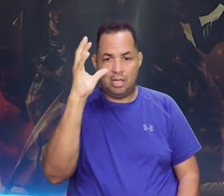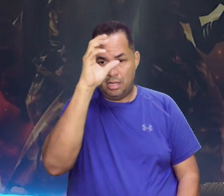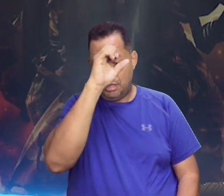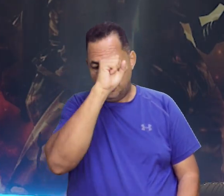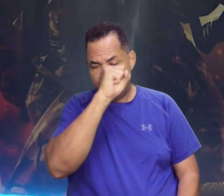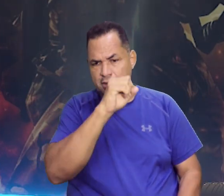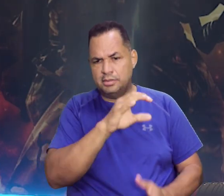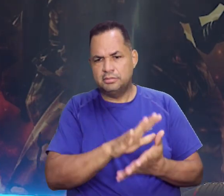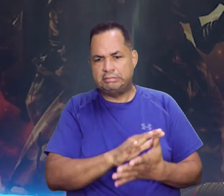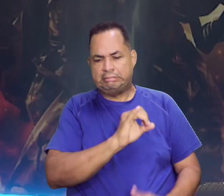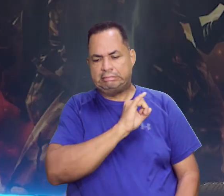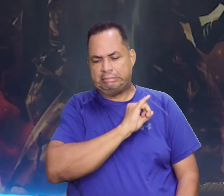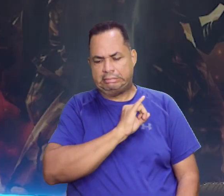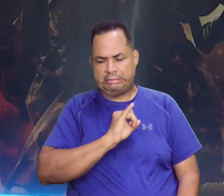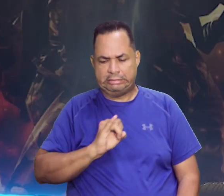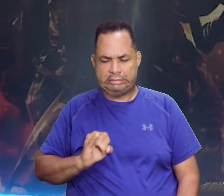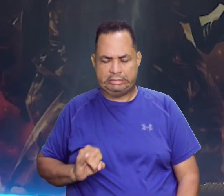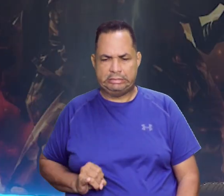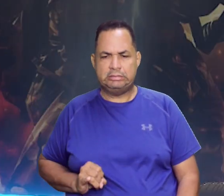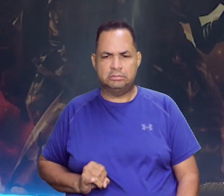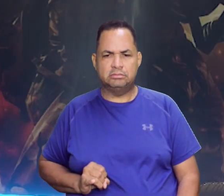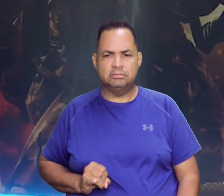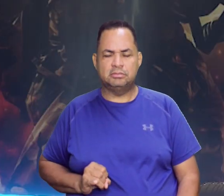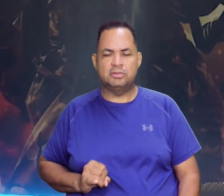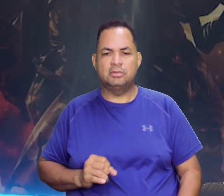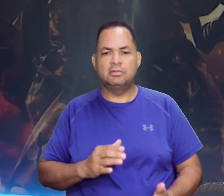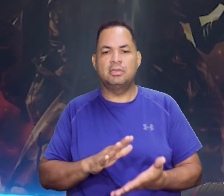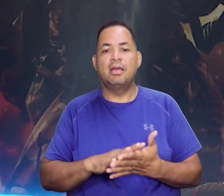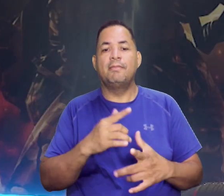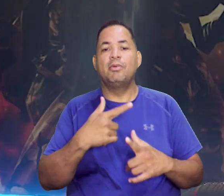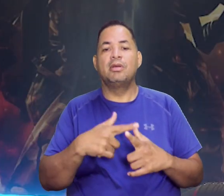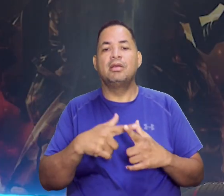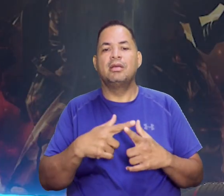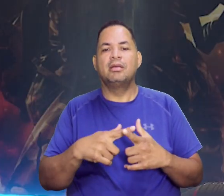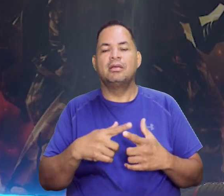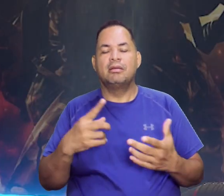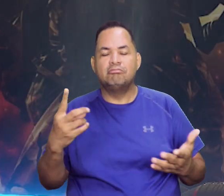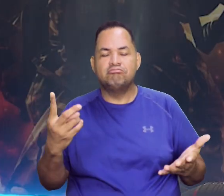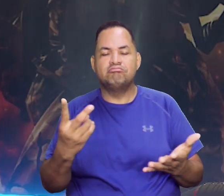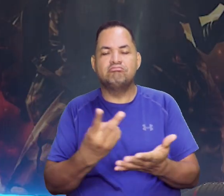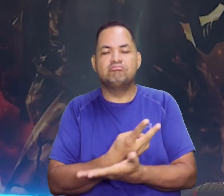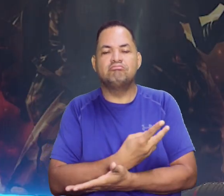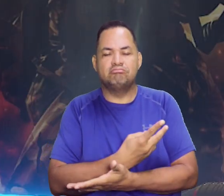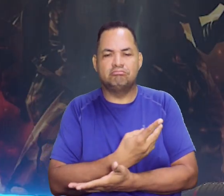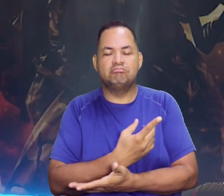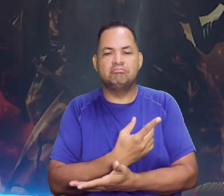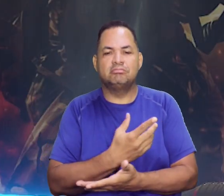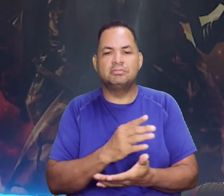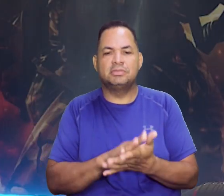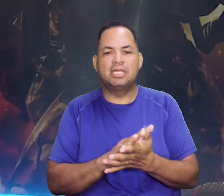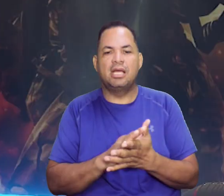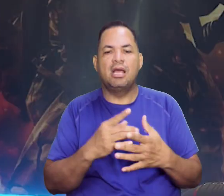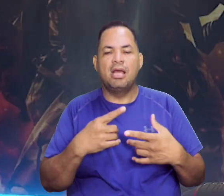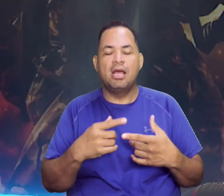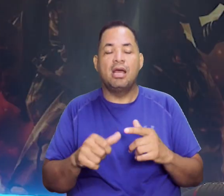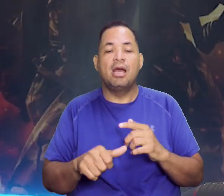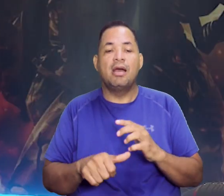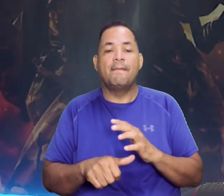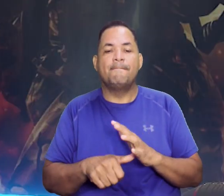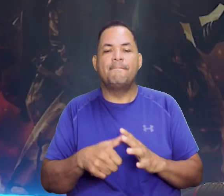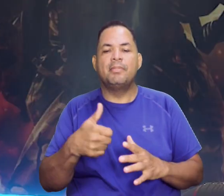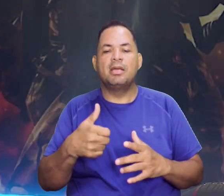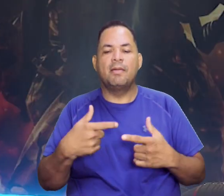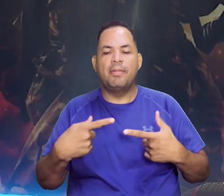imperialismo vai ser uma das causas da Primeira Guerra Mundial. E esse imperialismo ele vai ser causado por quê?